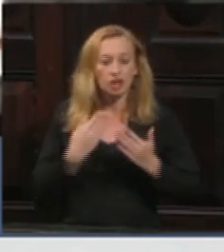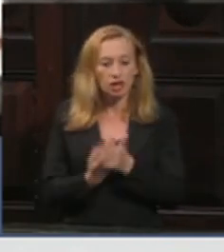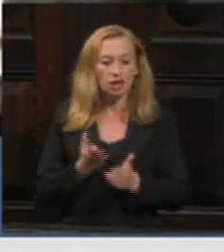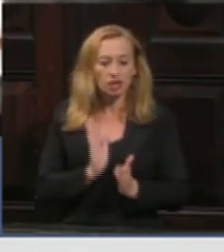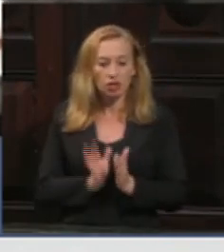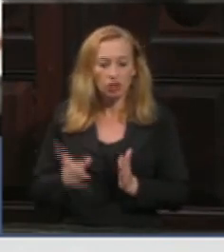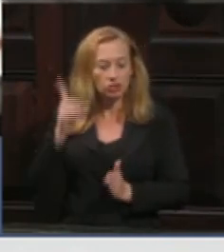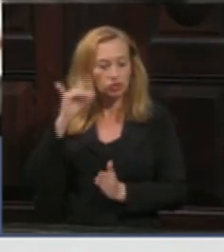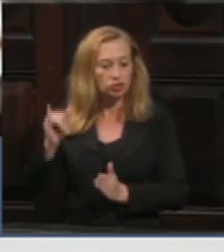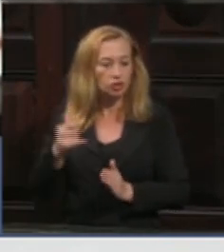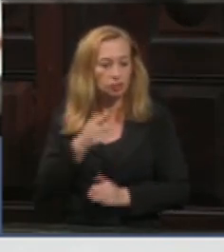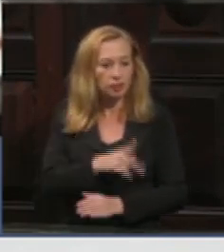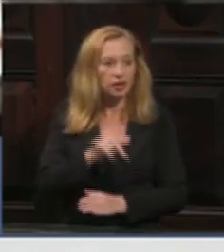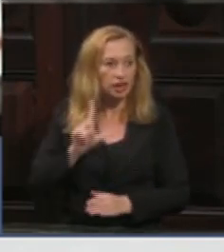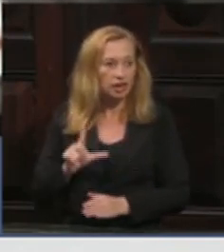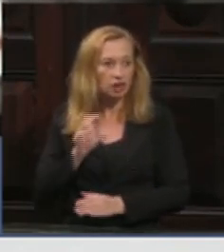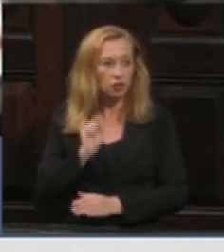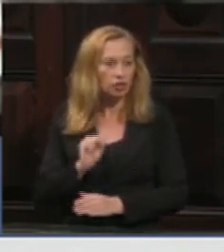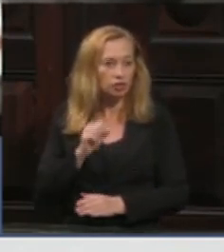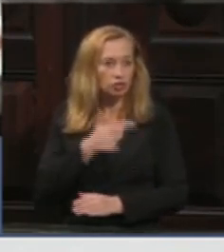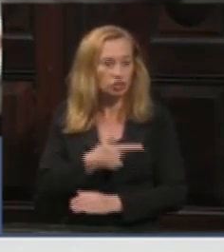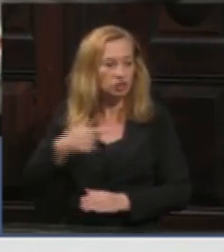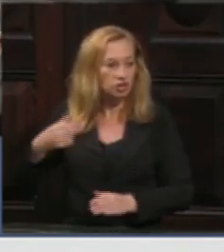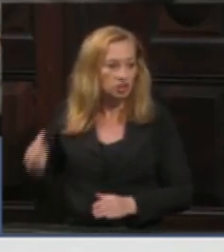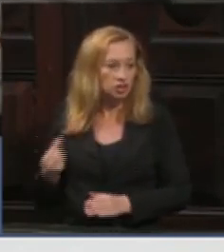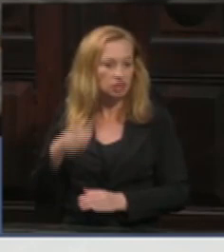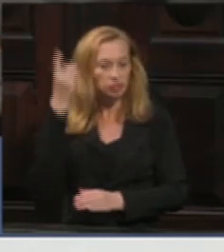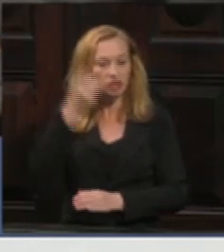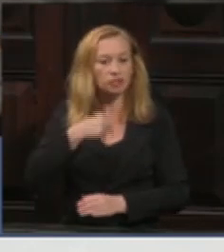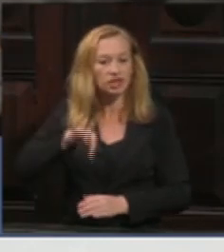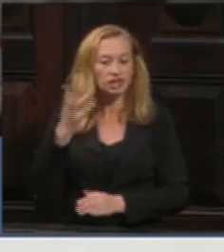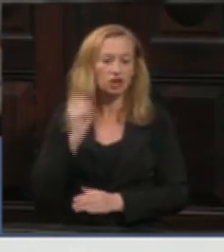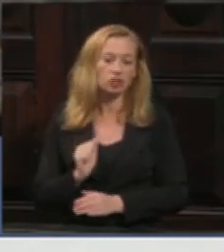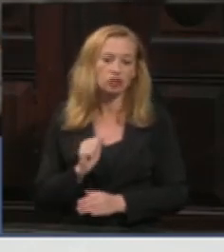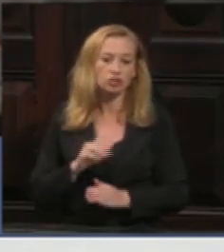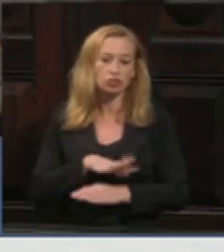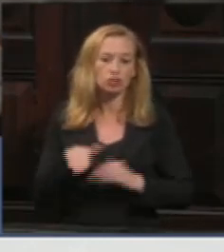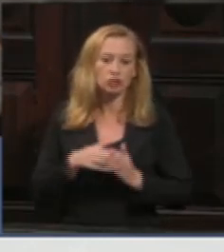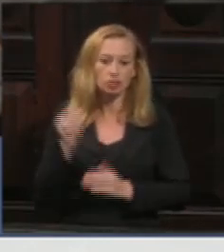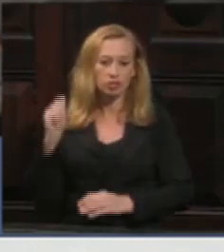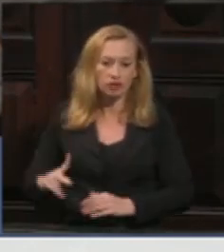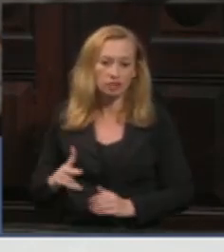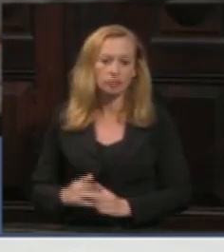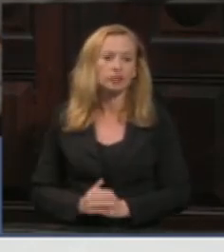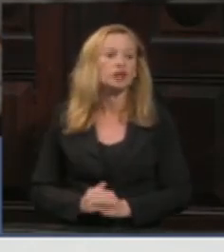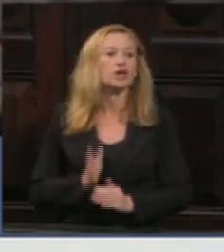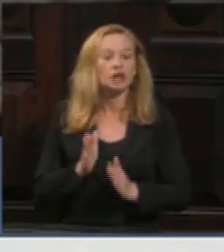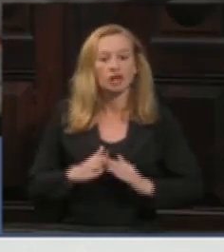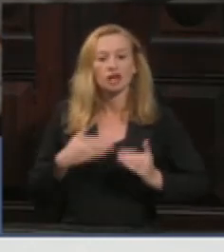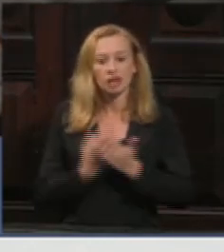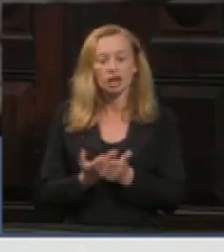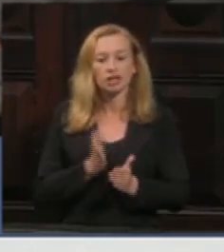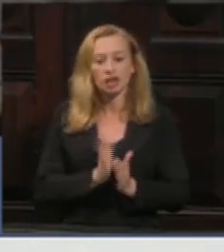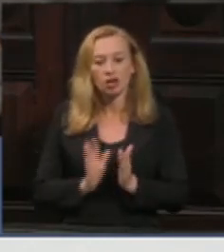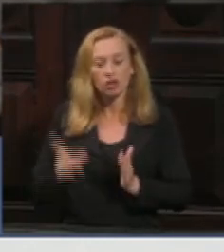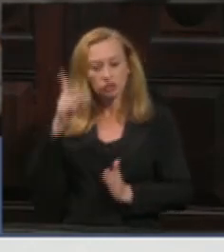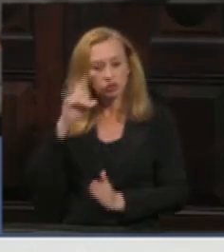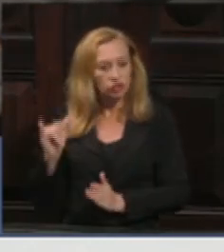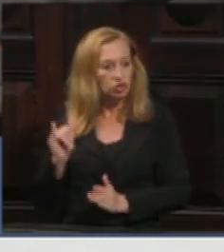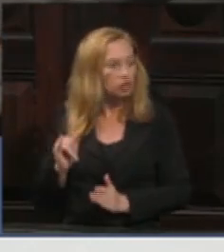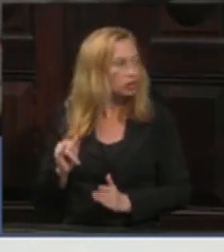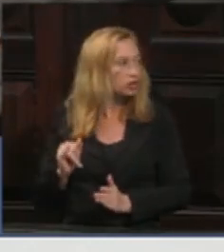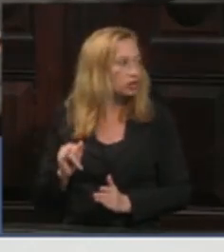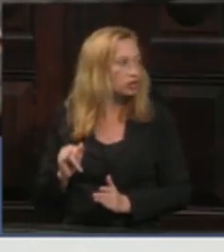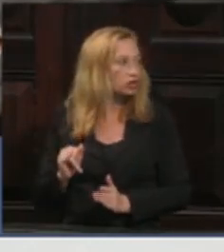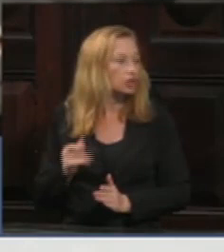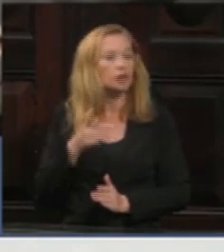ordem do dia do PL 1882 de 2016, deputada Marta Rocha. Senhores que aprovam, eles estão aprovados. Requer a inclusão na ordem do